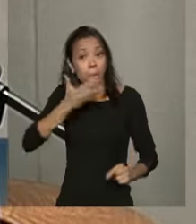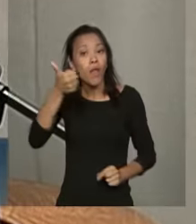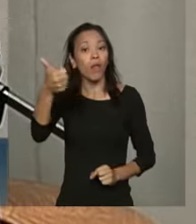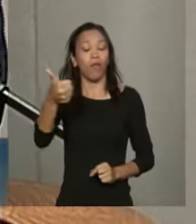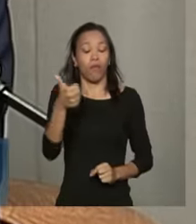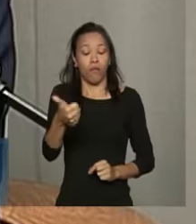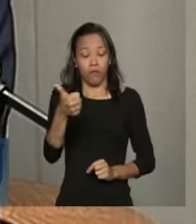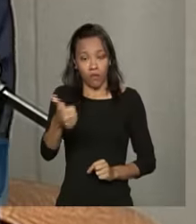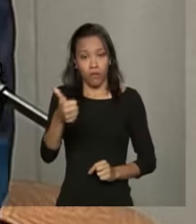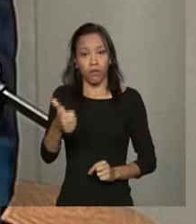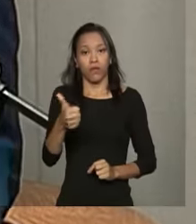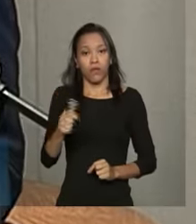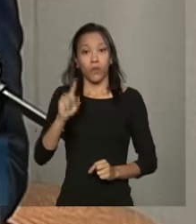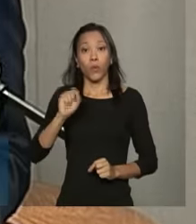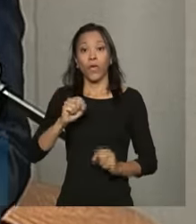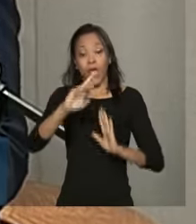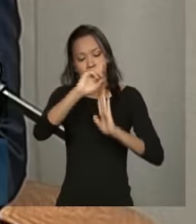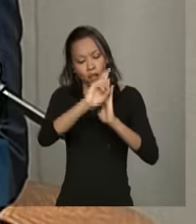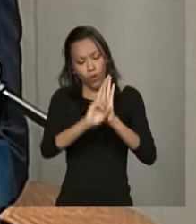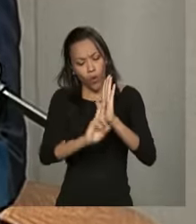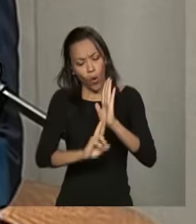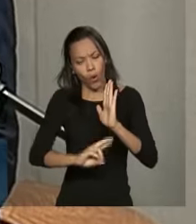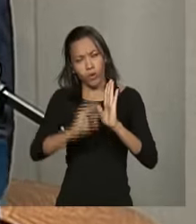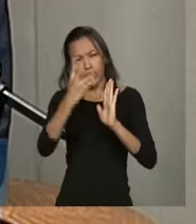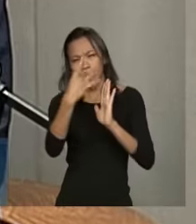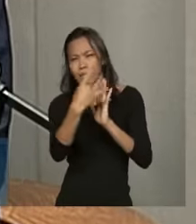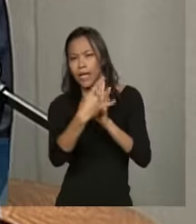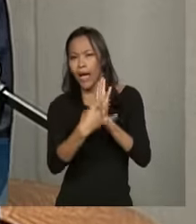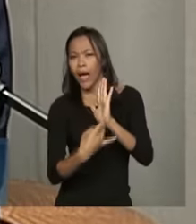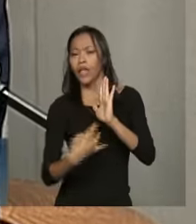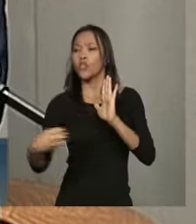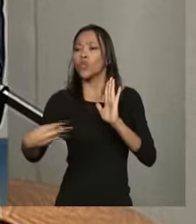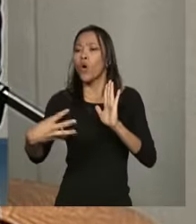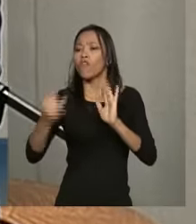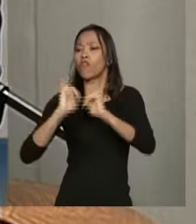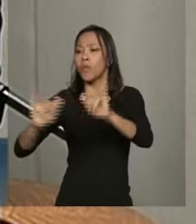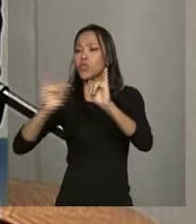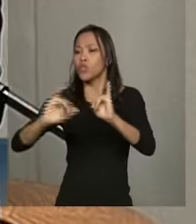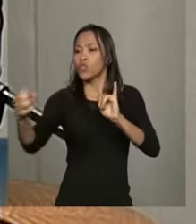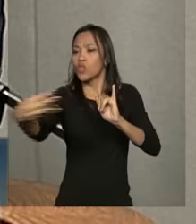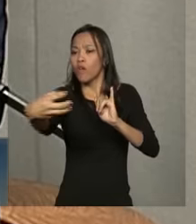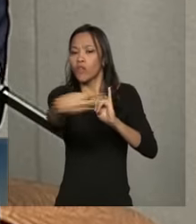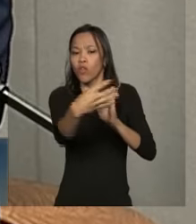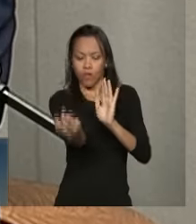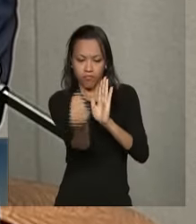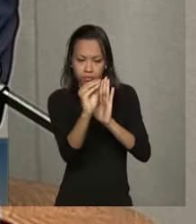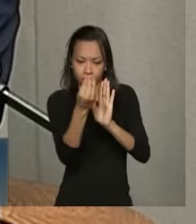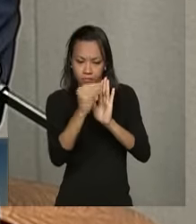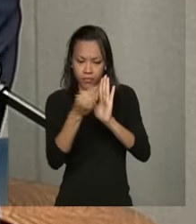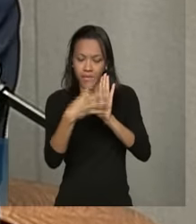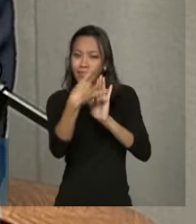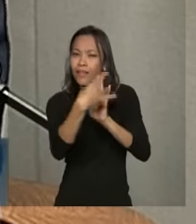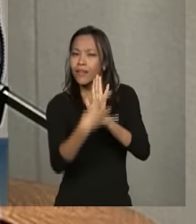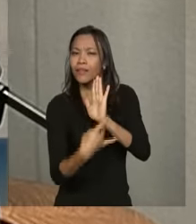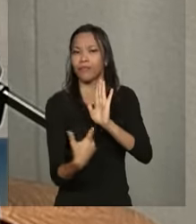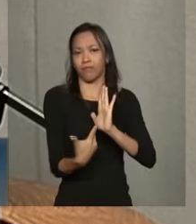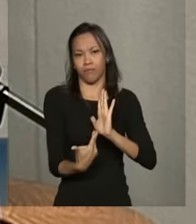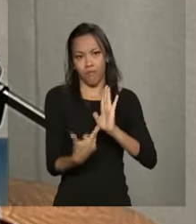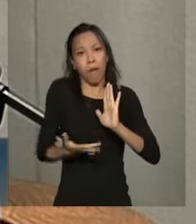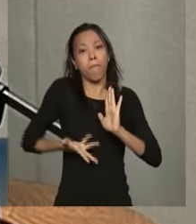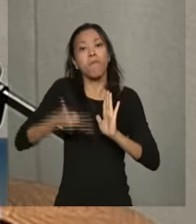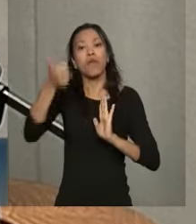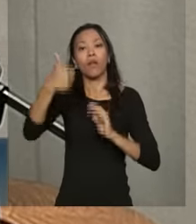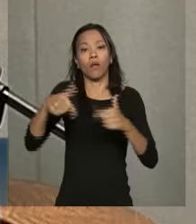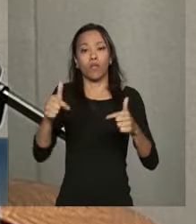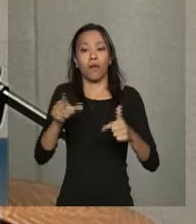produção desse relatório incluindo novos dados sempre eh com vistas a melhorar a atuação de cada